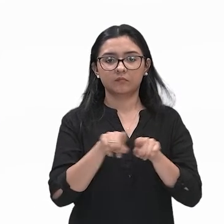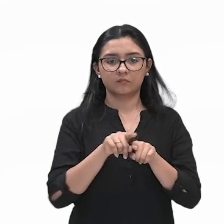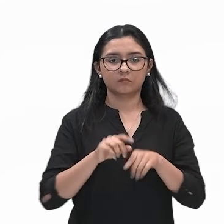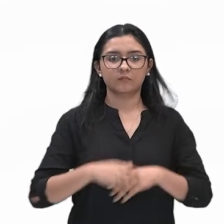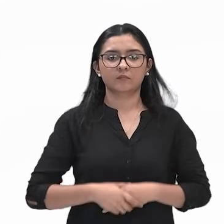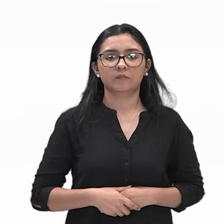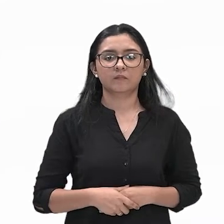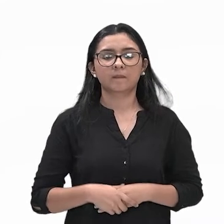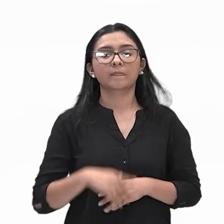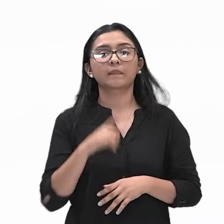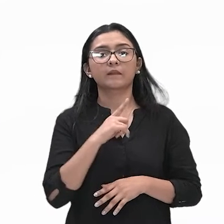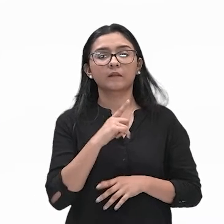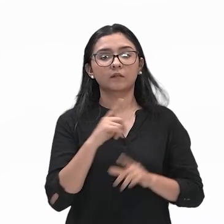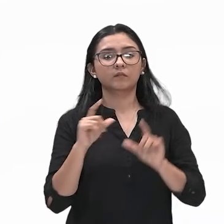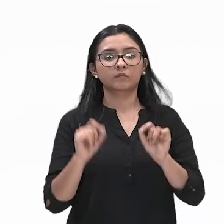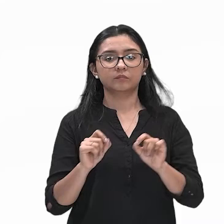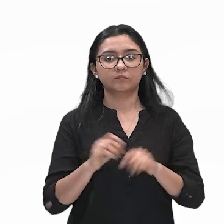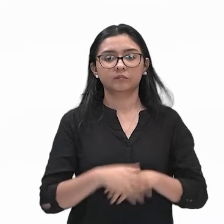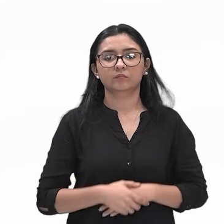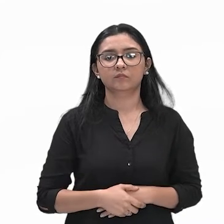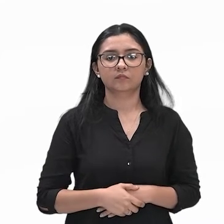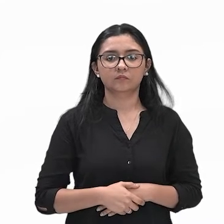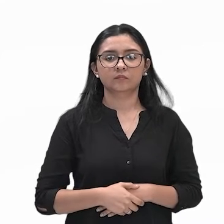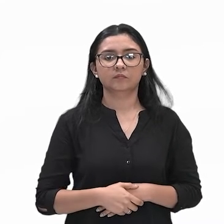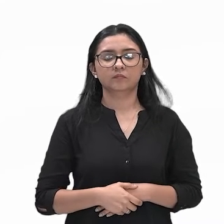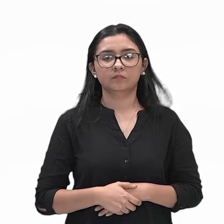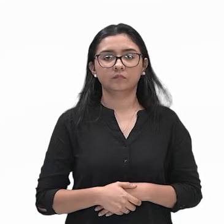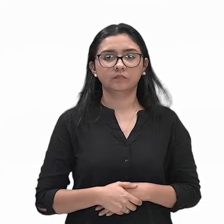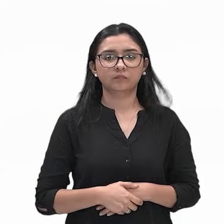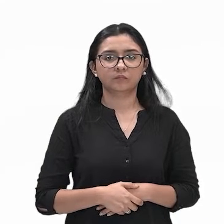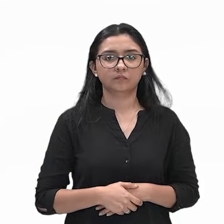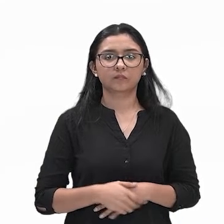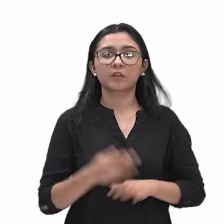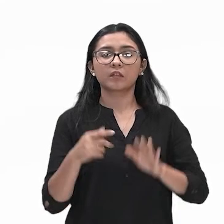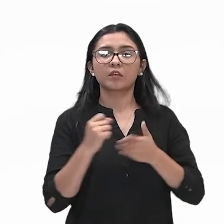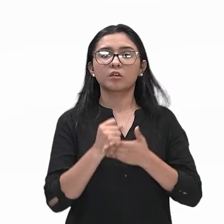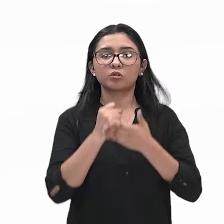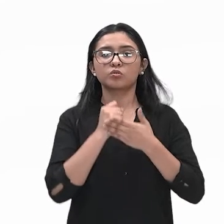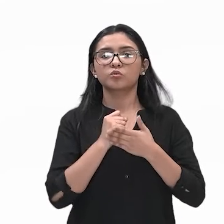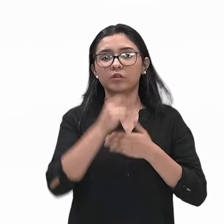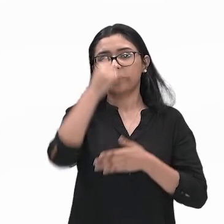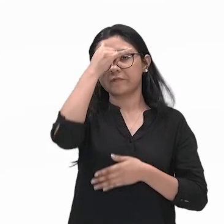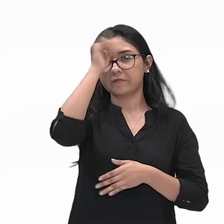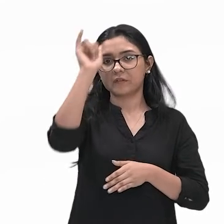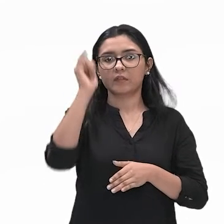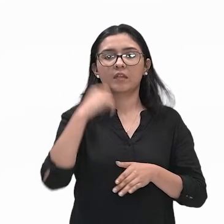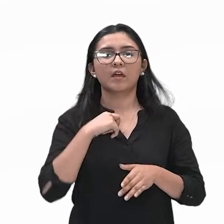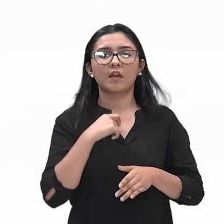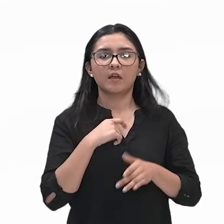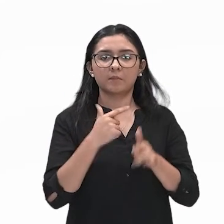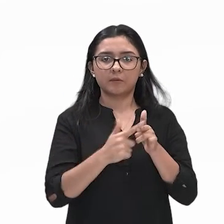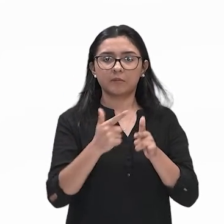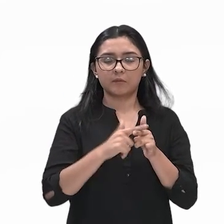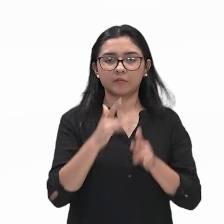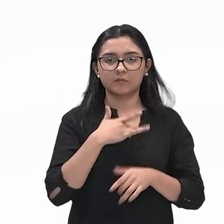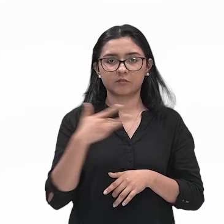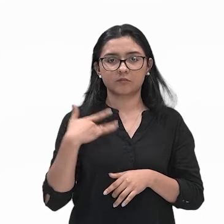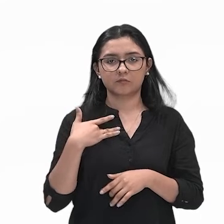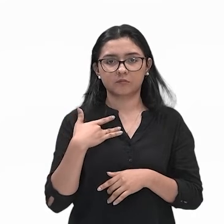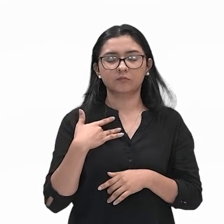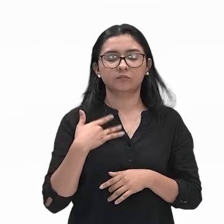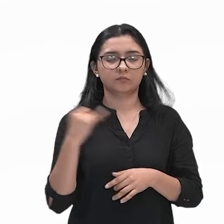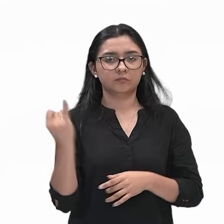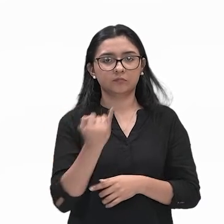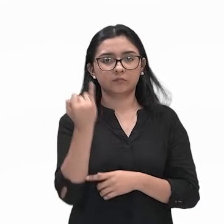gama-globulinas e entre elas estão a imunoglobulina, que ajuda a prevenir a combater infecções importantes e